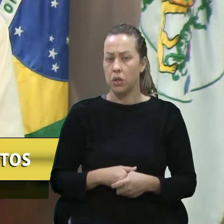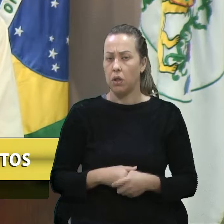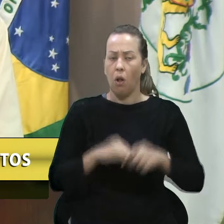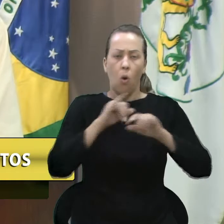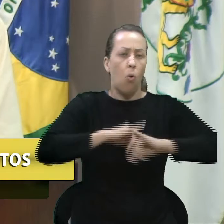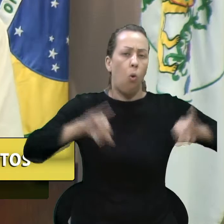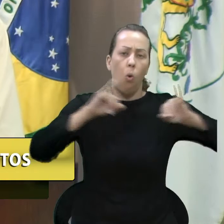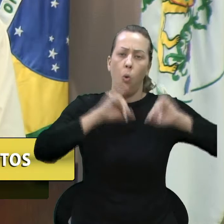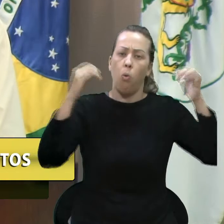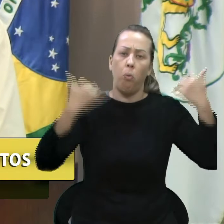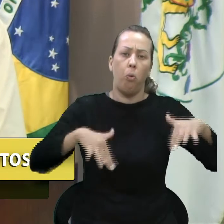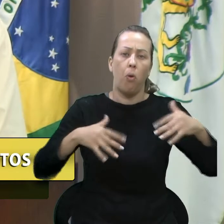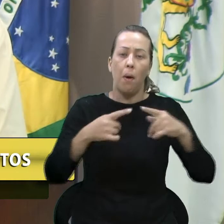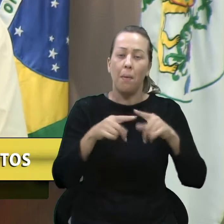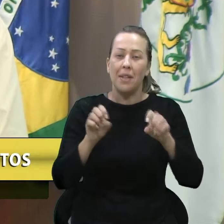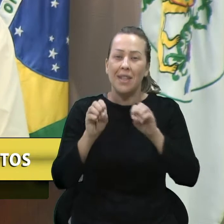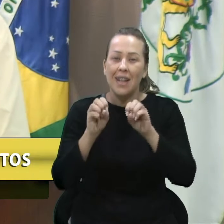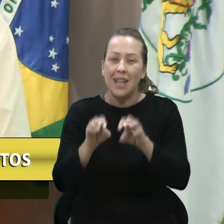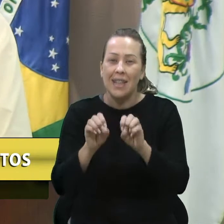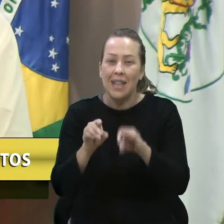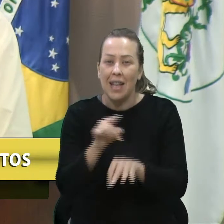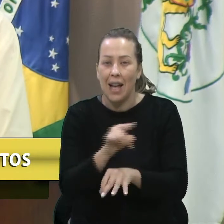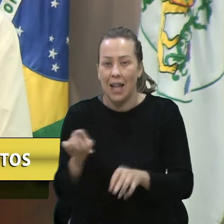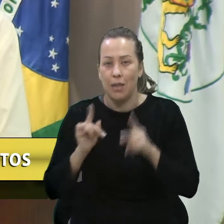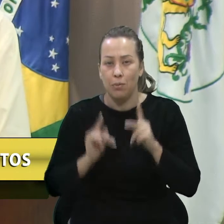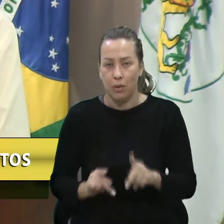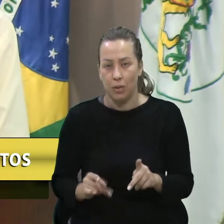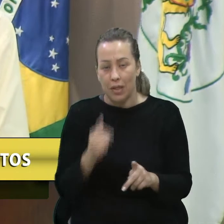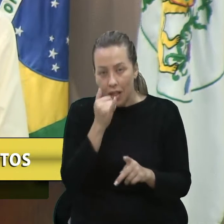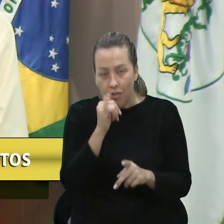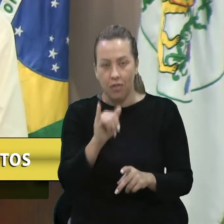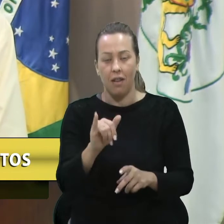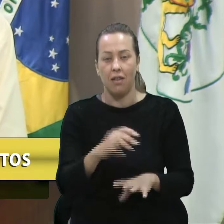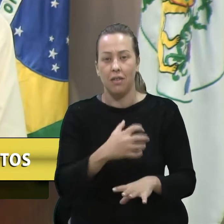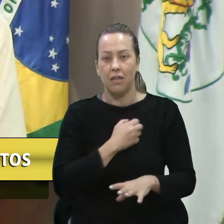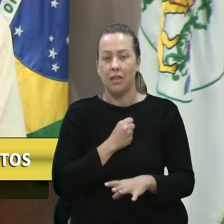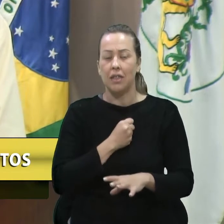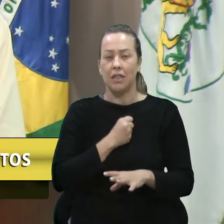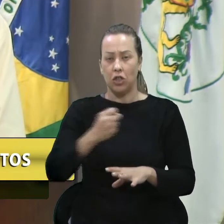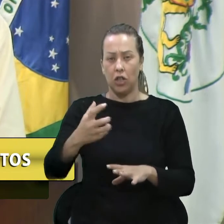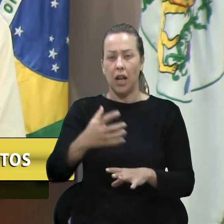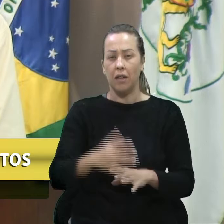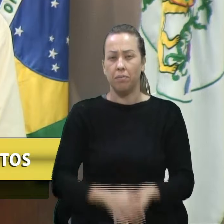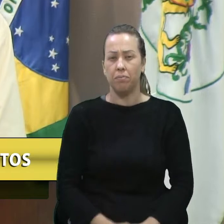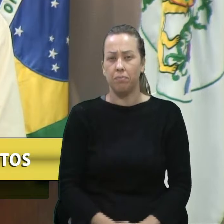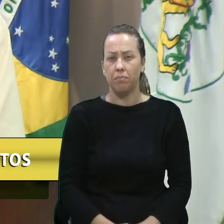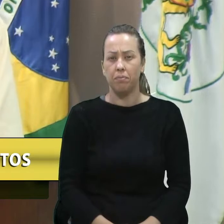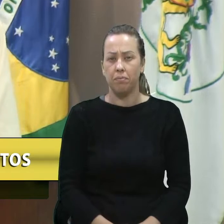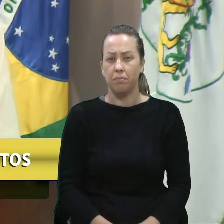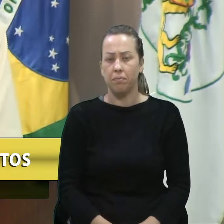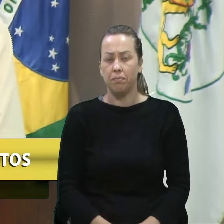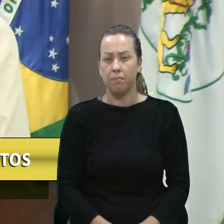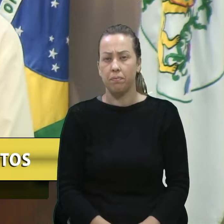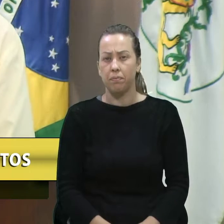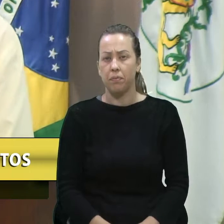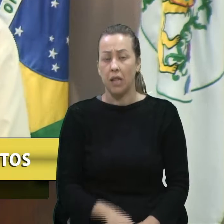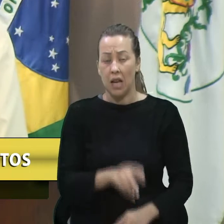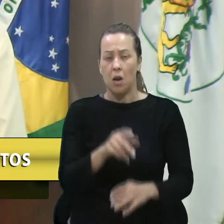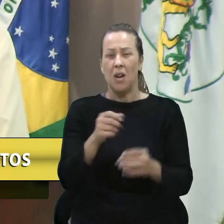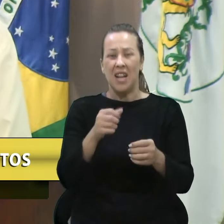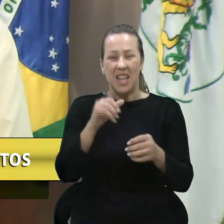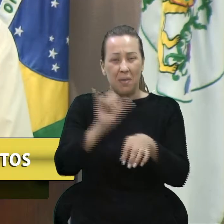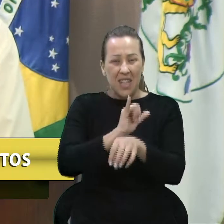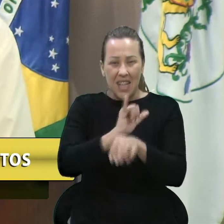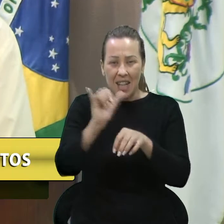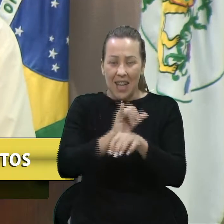alarmante, mas sim de uma maneira educativa, não com sensacionalismo, mas sim de uma maneira pedagógica, para que